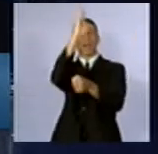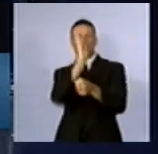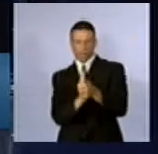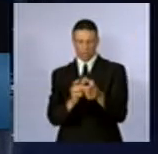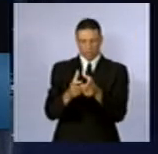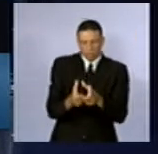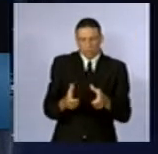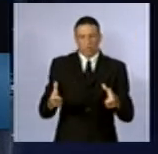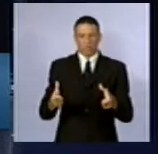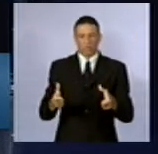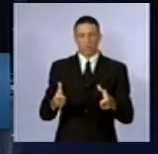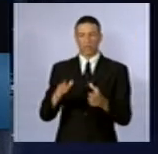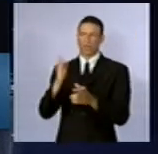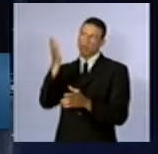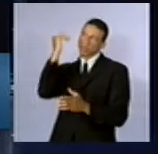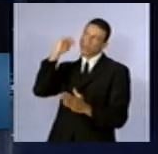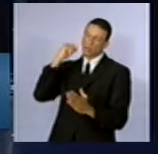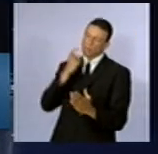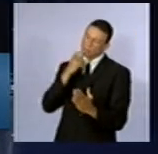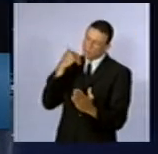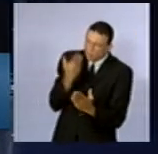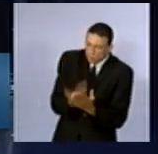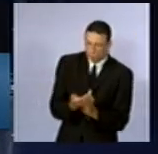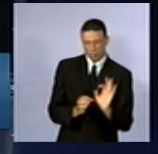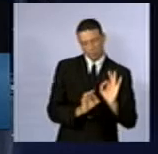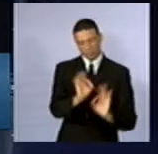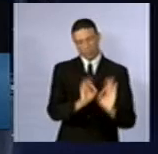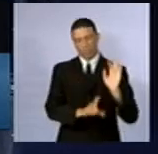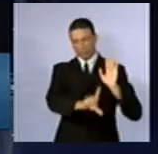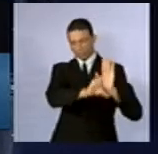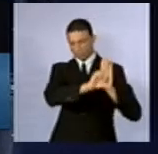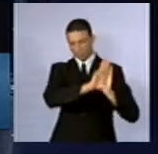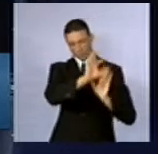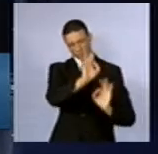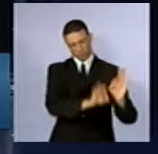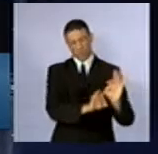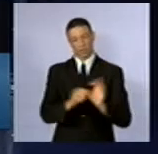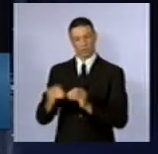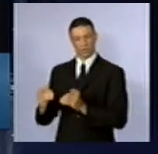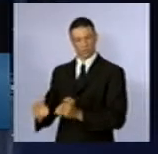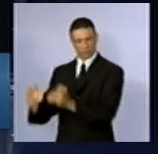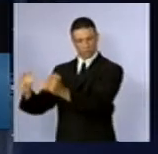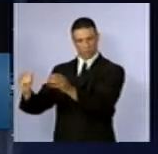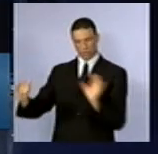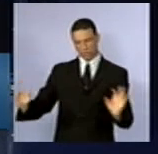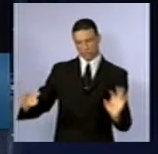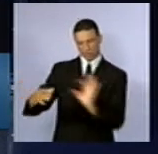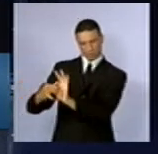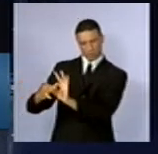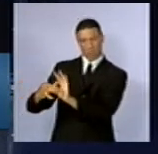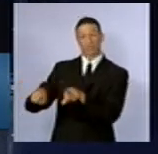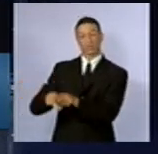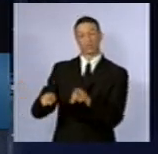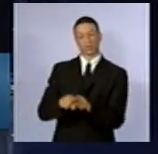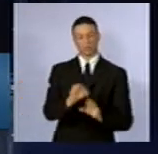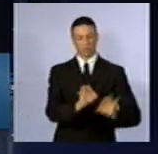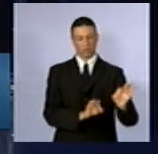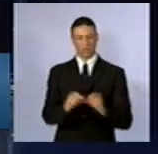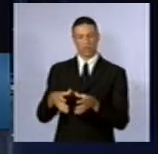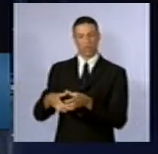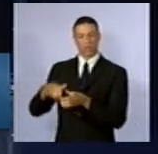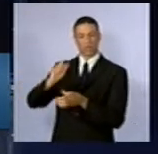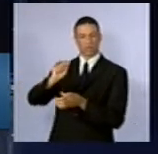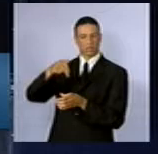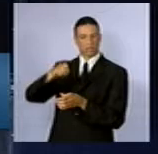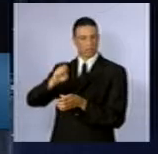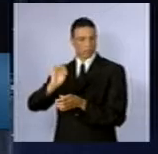mais recentemente ainda, nas discussões tanto da elaboração da lei, juntamente ao Ministério, quanto também na regulação da ANEEL, na audiência